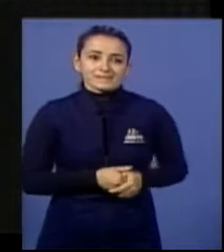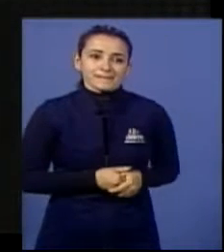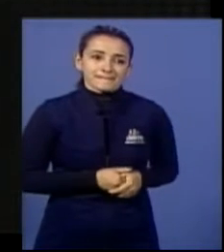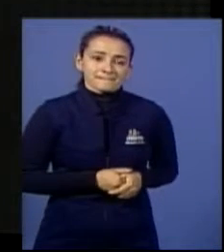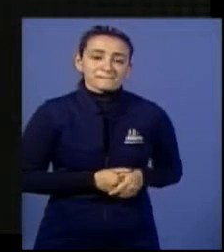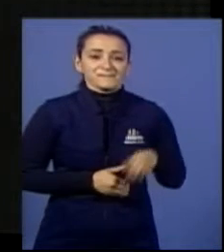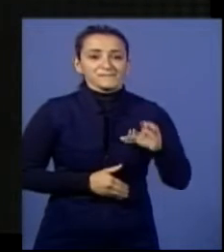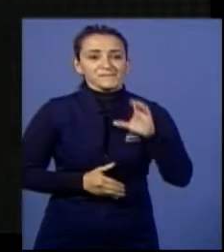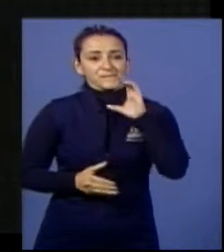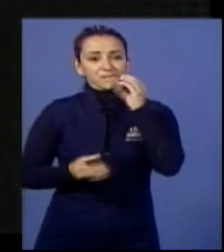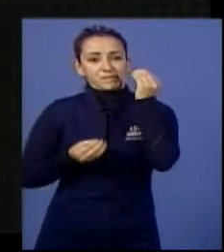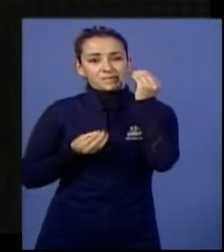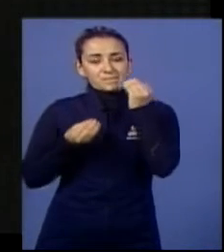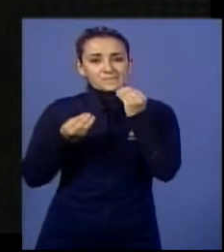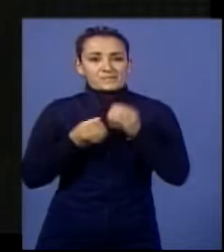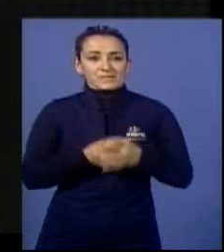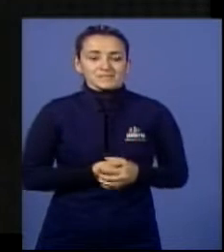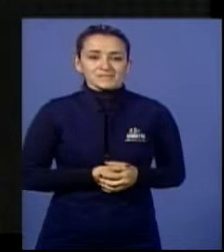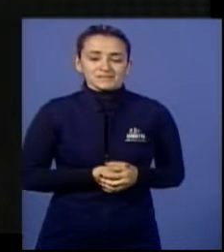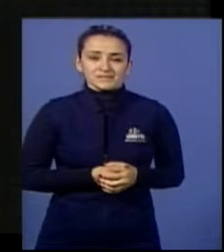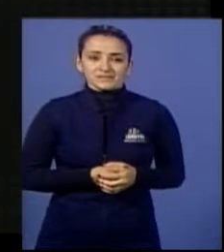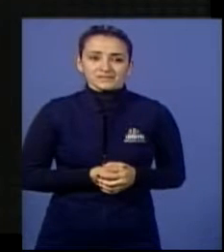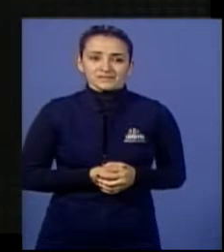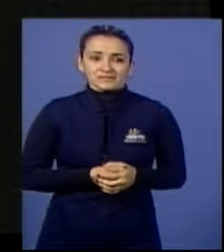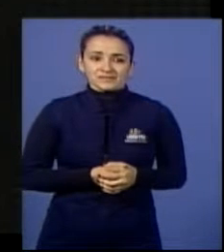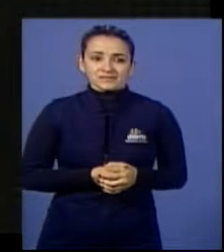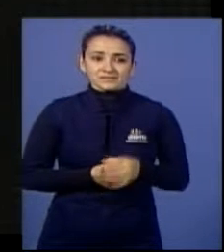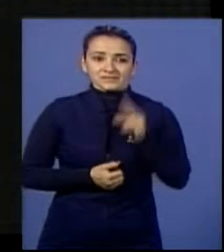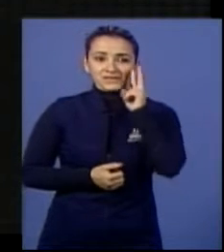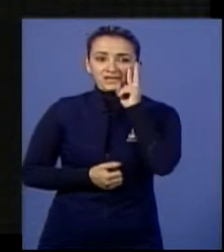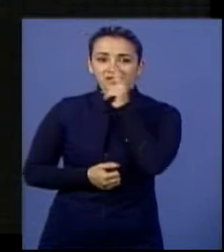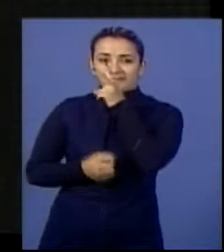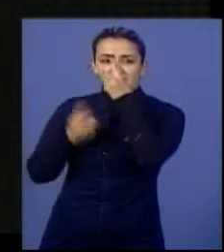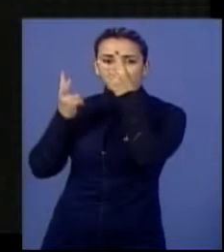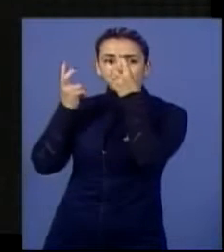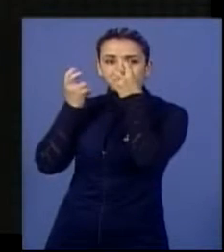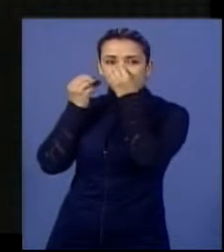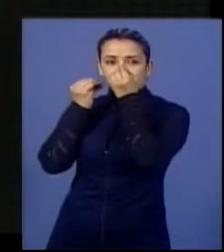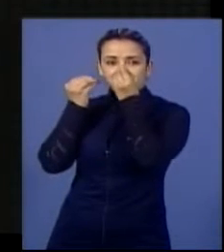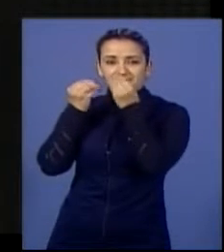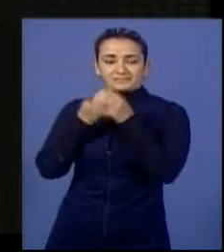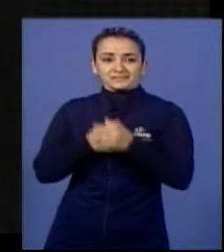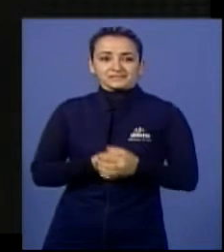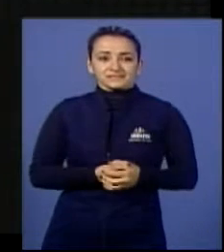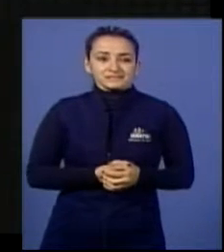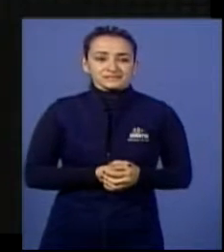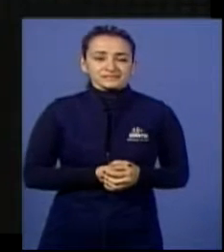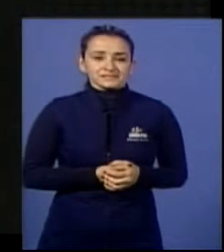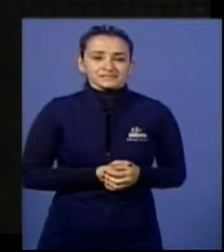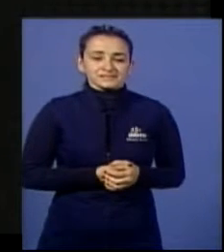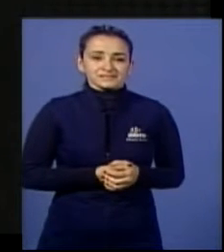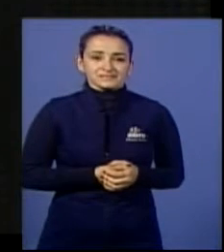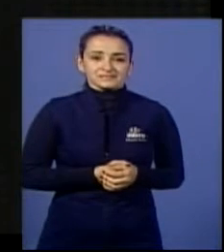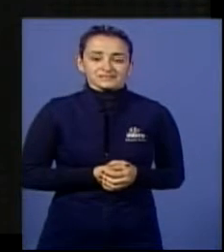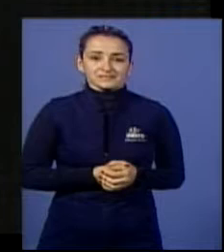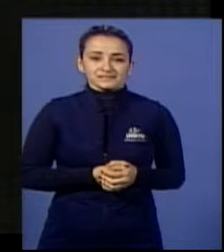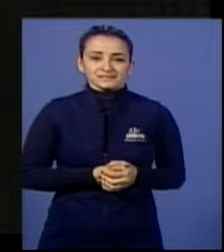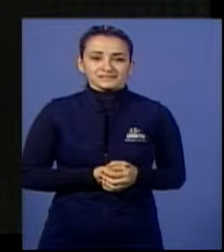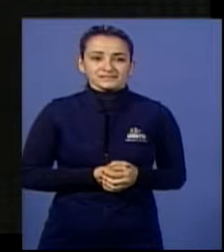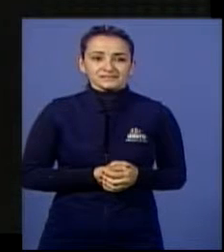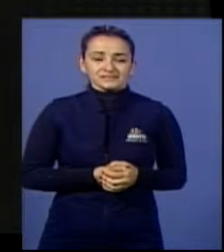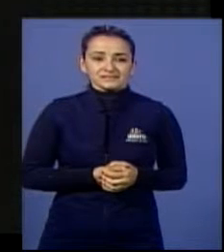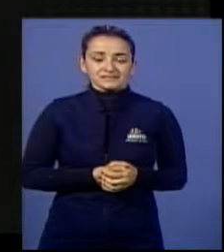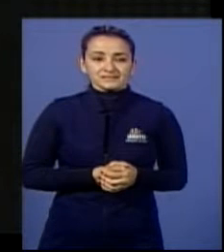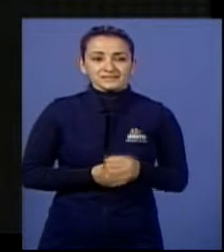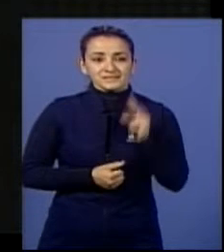Tá, só tem um. A cadeia acaba aqui, ó. Tá. Então, esse aqui não é um heteroátomo. Aqui é. Tá. Então, daí ficaria mais para